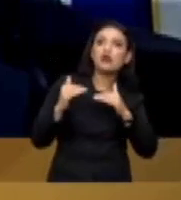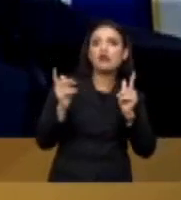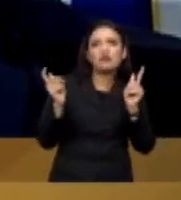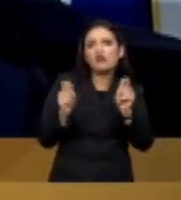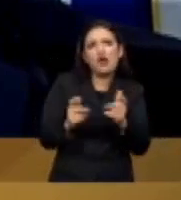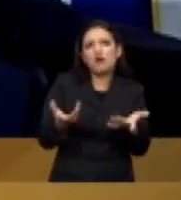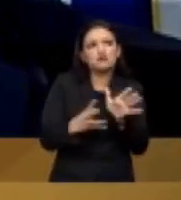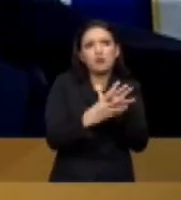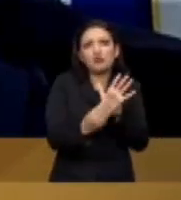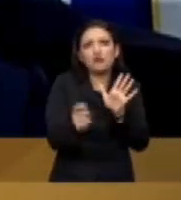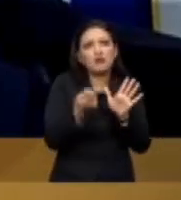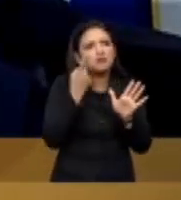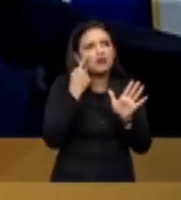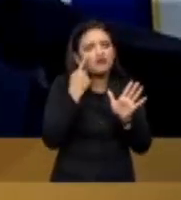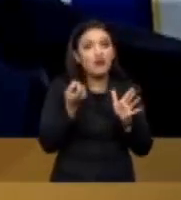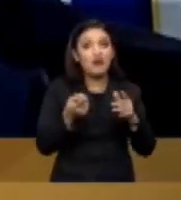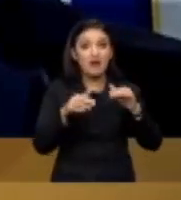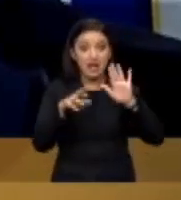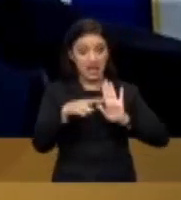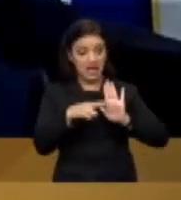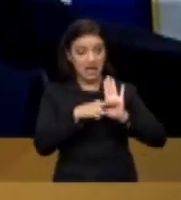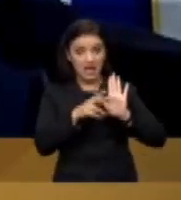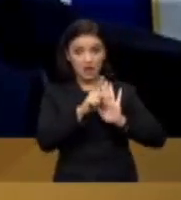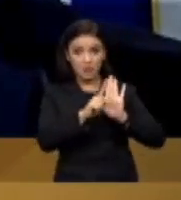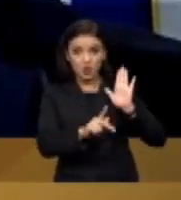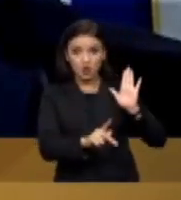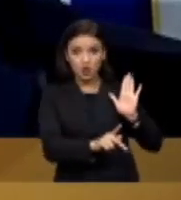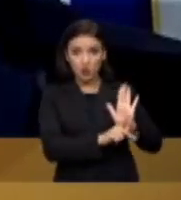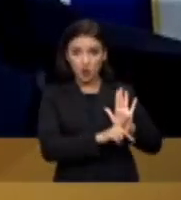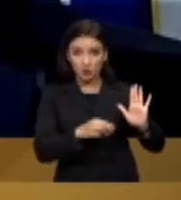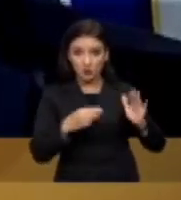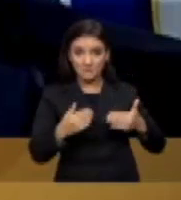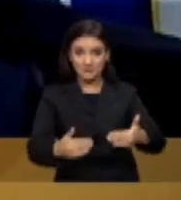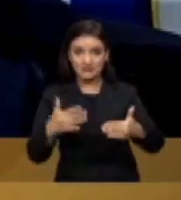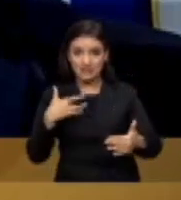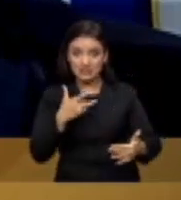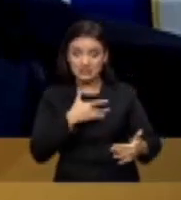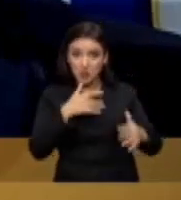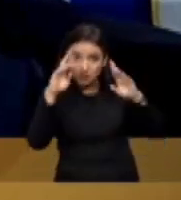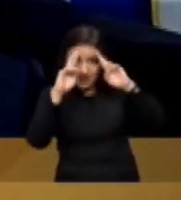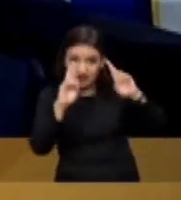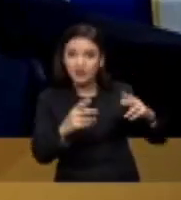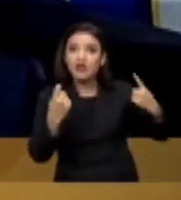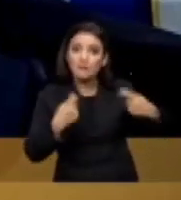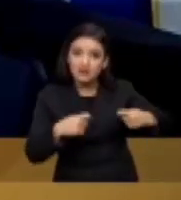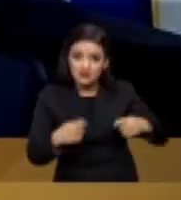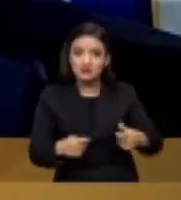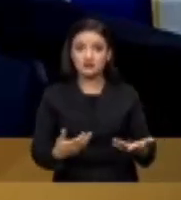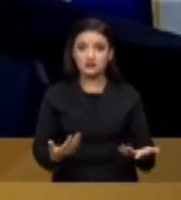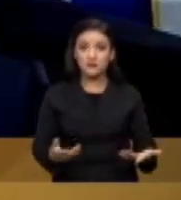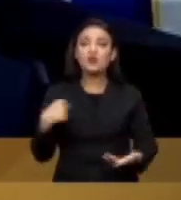seguido. Observando-se os protocolos sanitários estabelecidos pelo Ministério da Saúde, quer dizer, nós